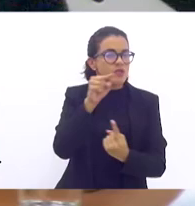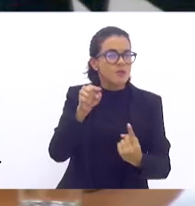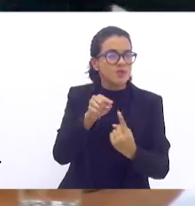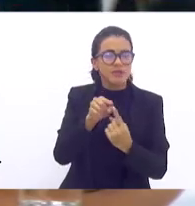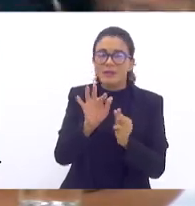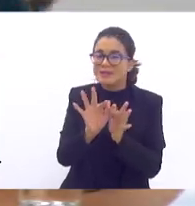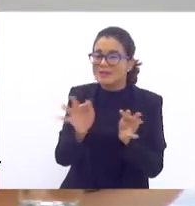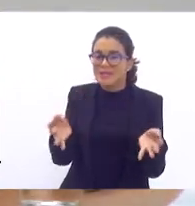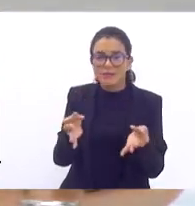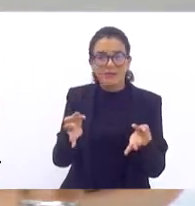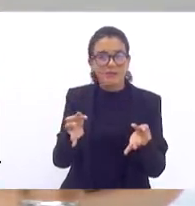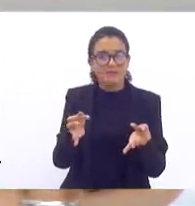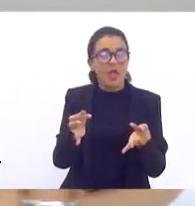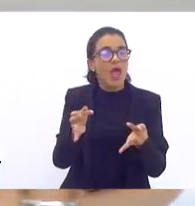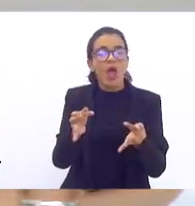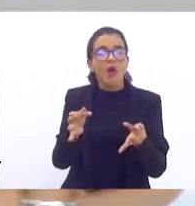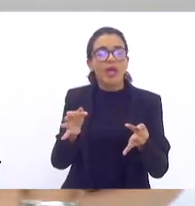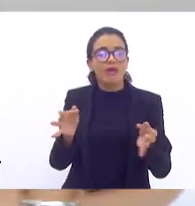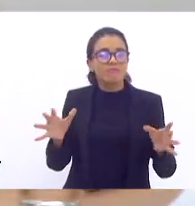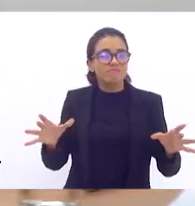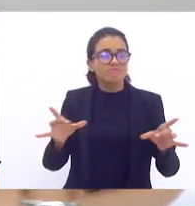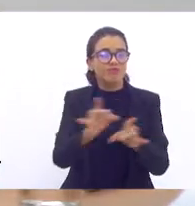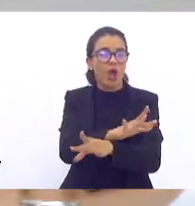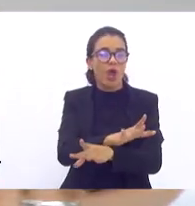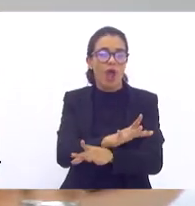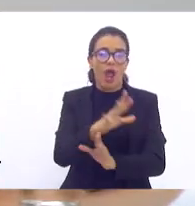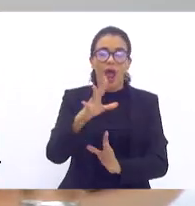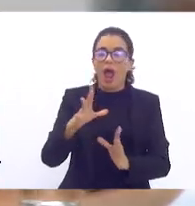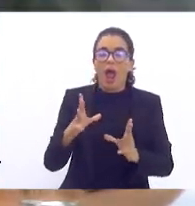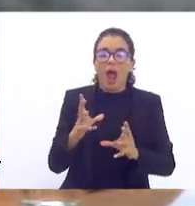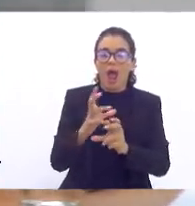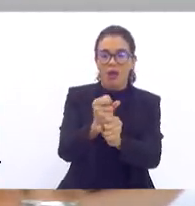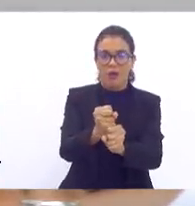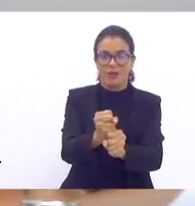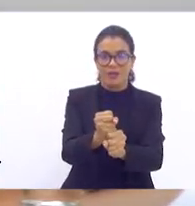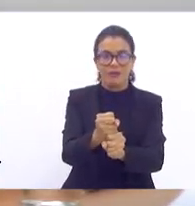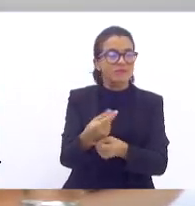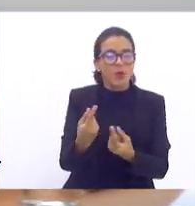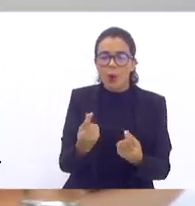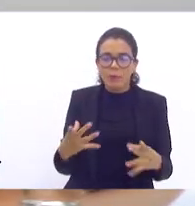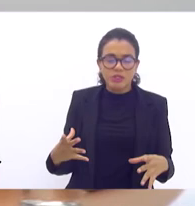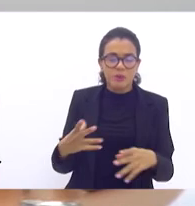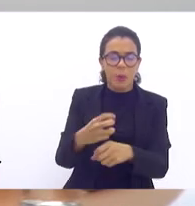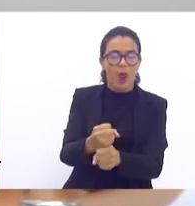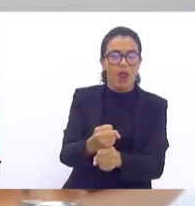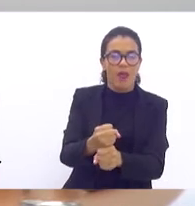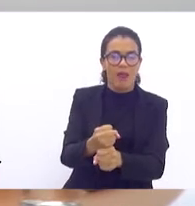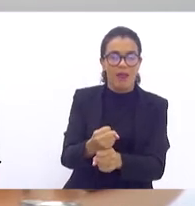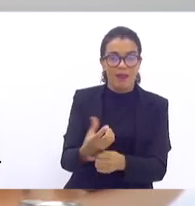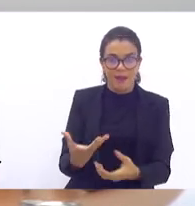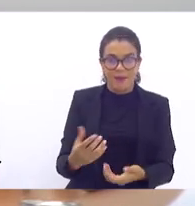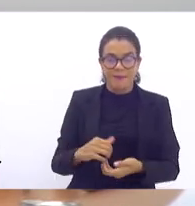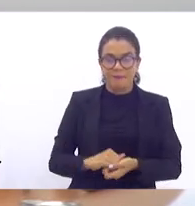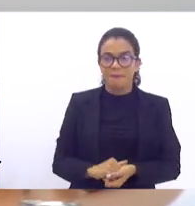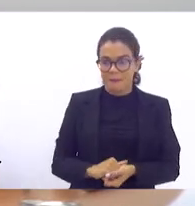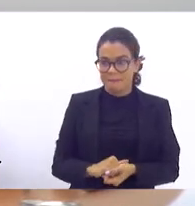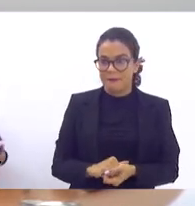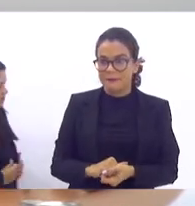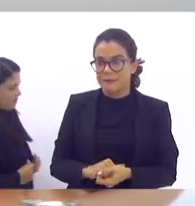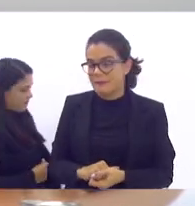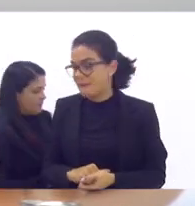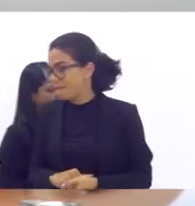aqui são simples fechar as contas como fecha as contas como é que a gente fecha as contas e ainda